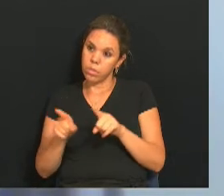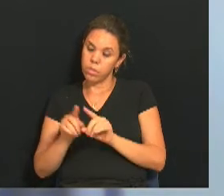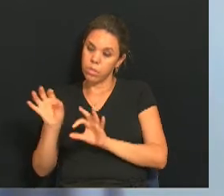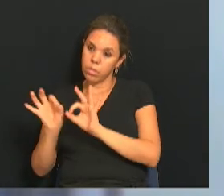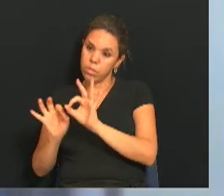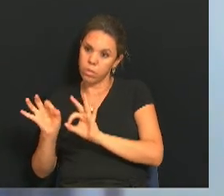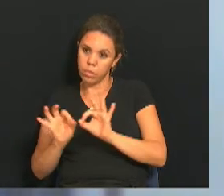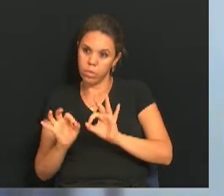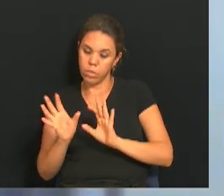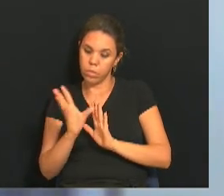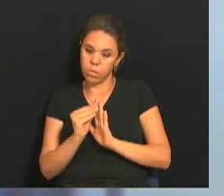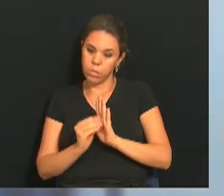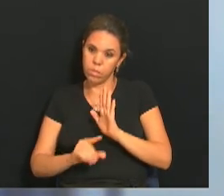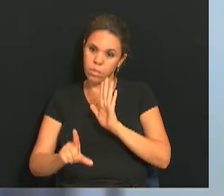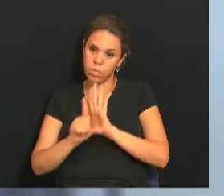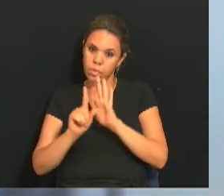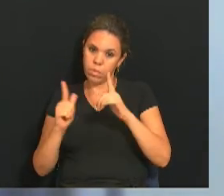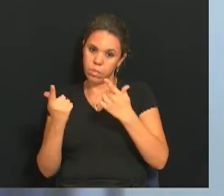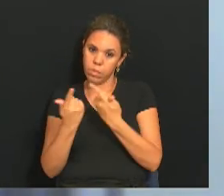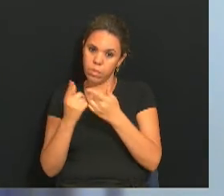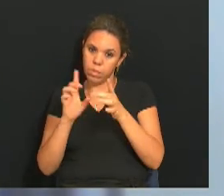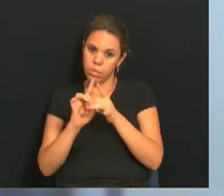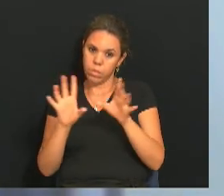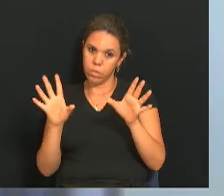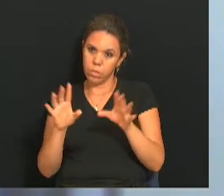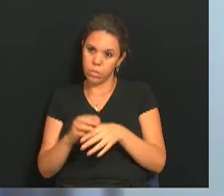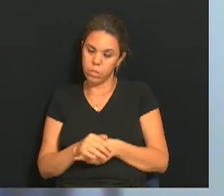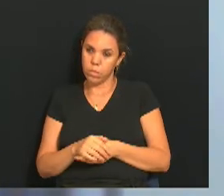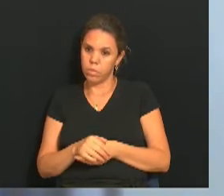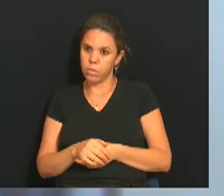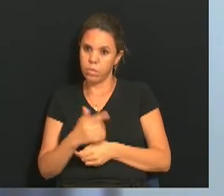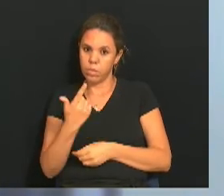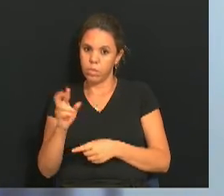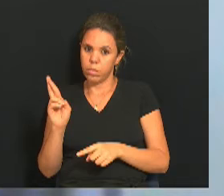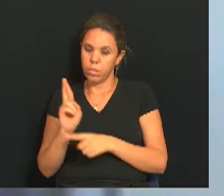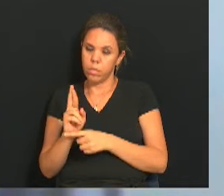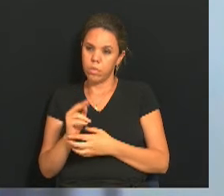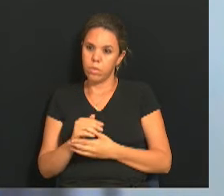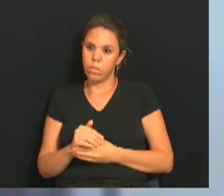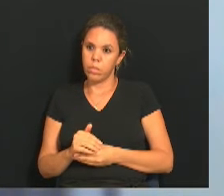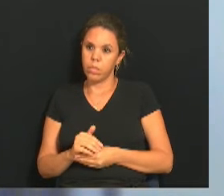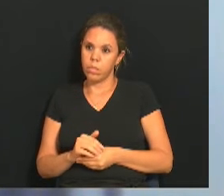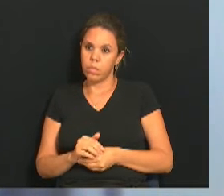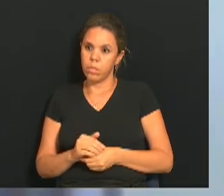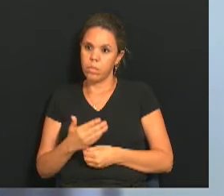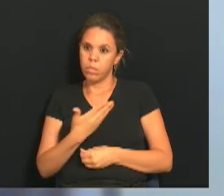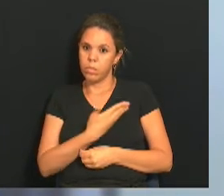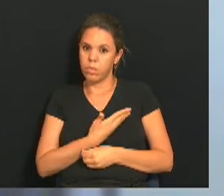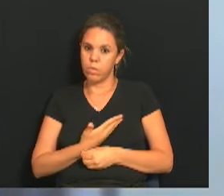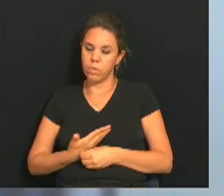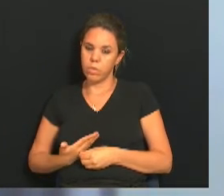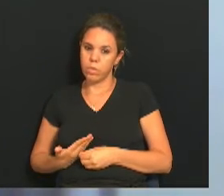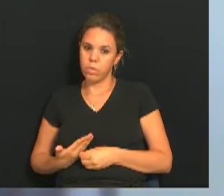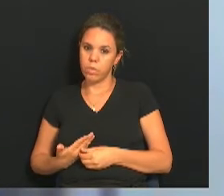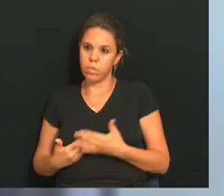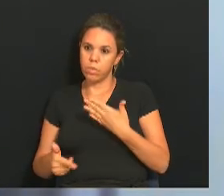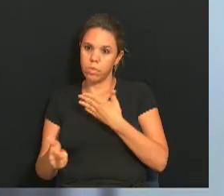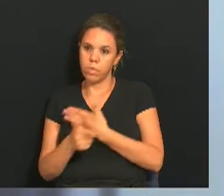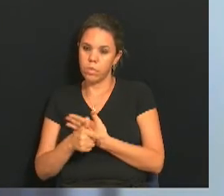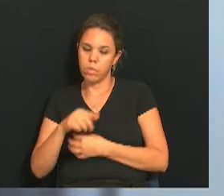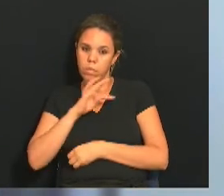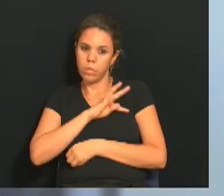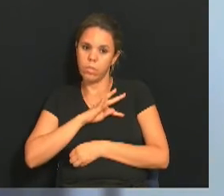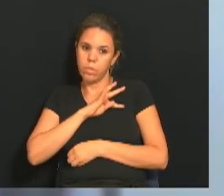da Lei de Gestão Democrática, eu não tinha qualquer representação do governo, eu cumpri uma função bastante